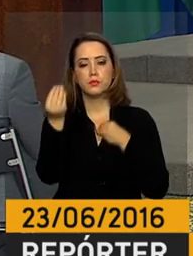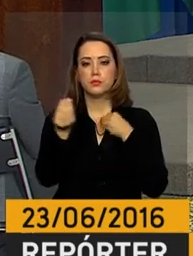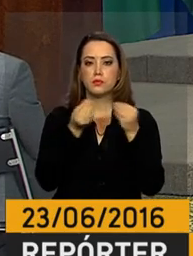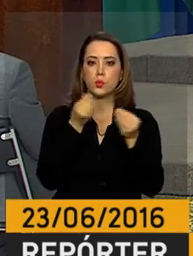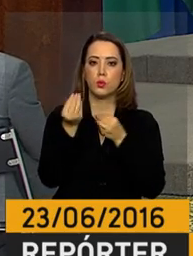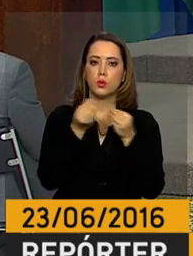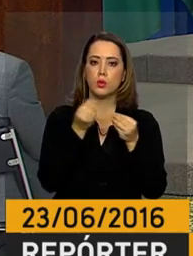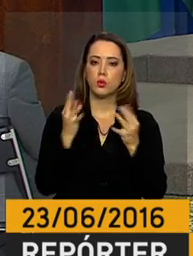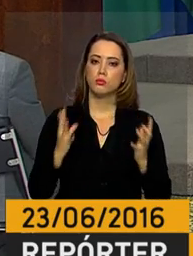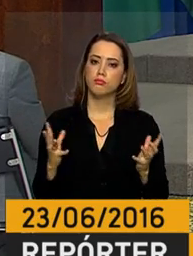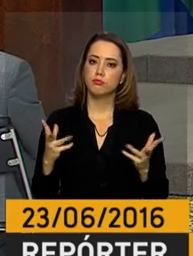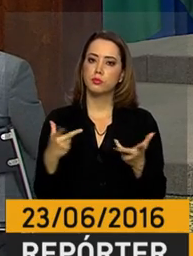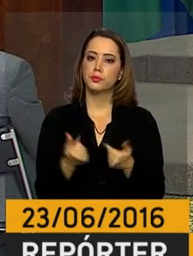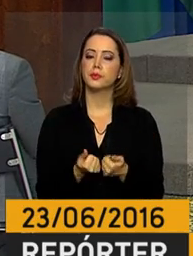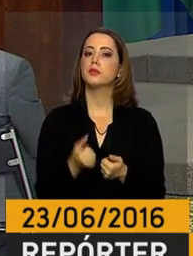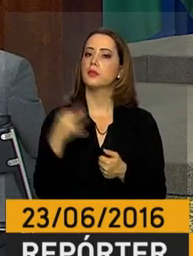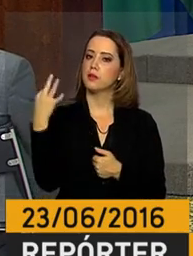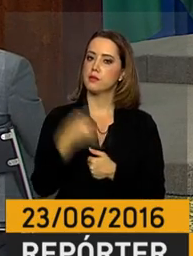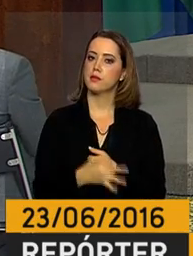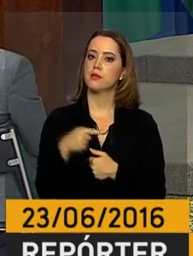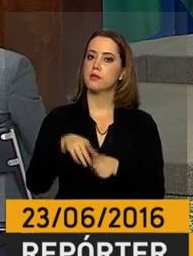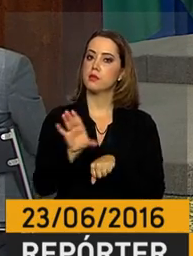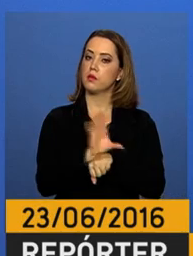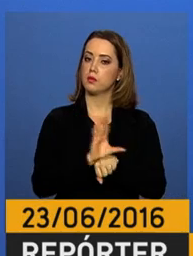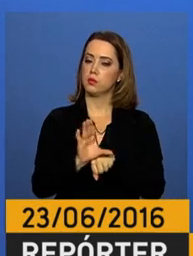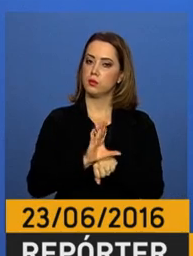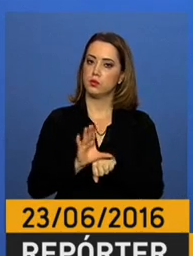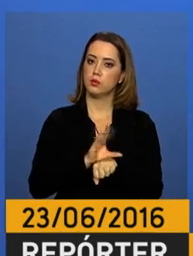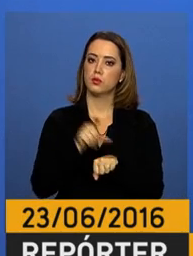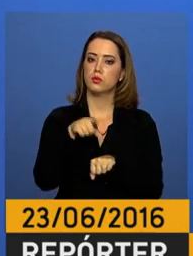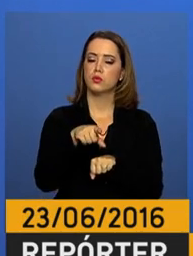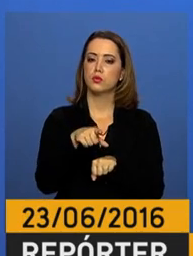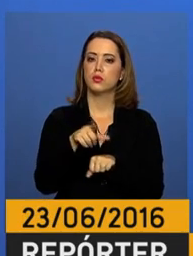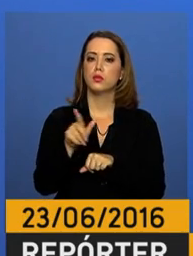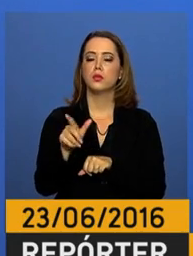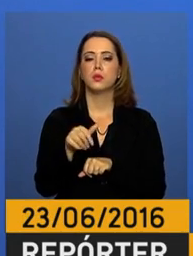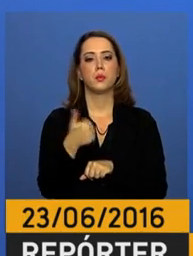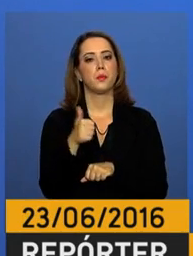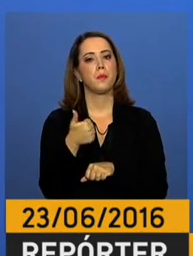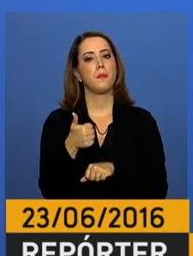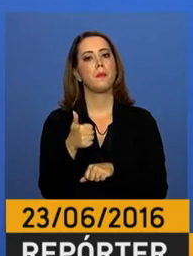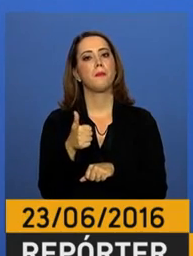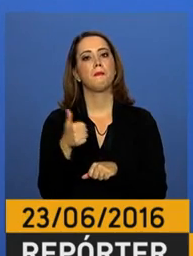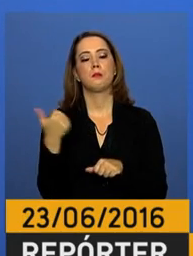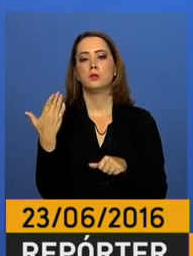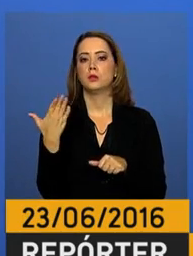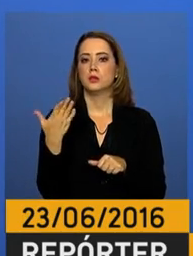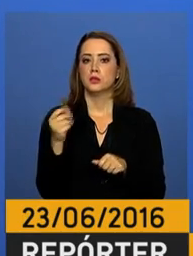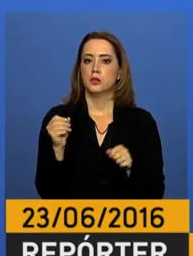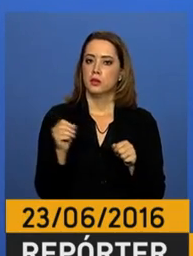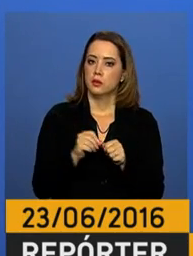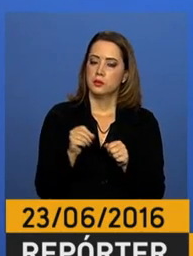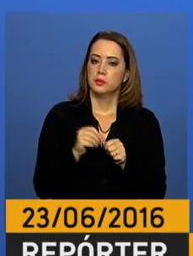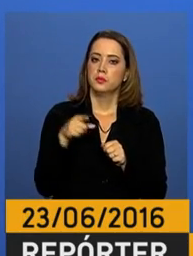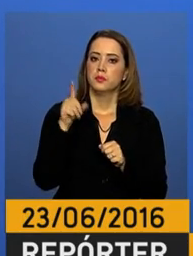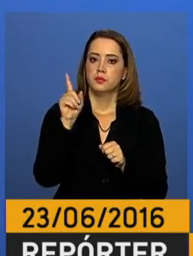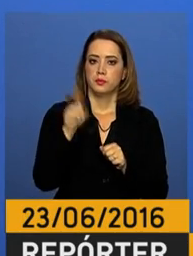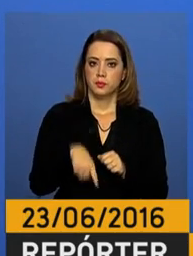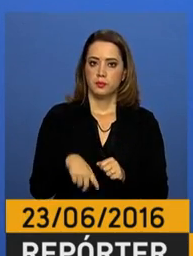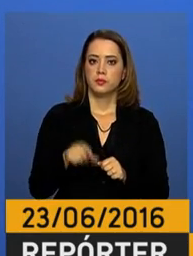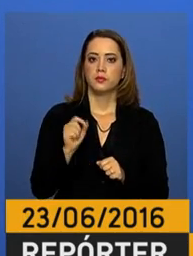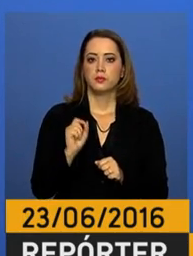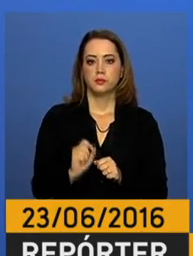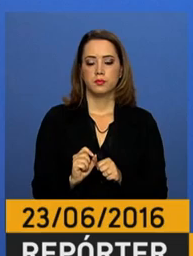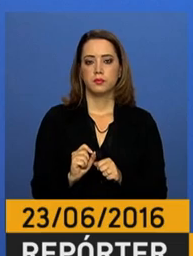dar eficácia plena ao texto constitucional o primeiro instrumento de natureza geral criado